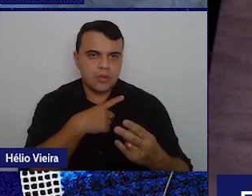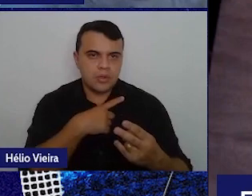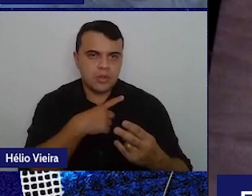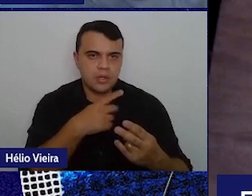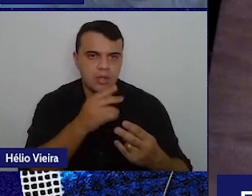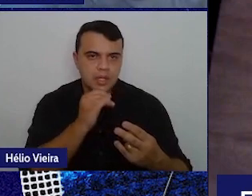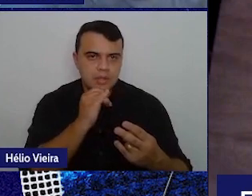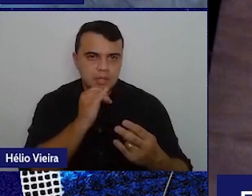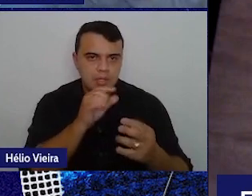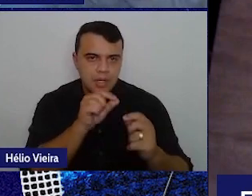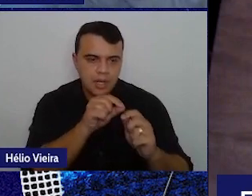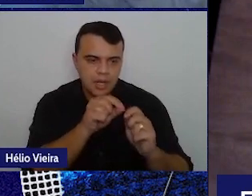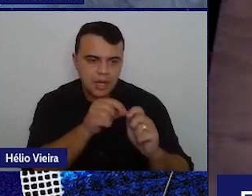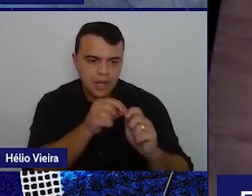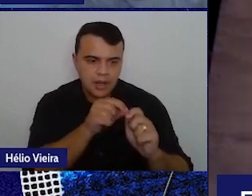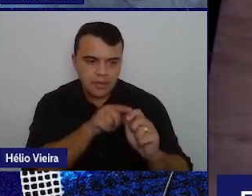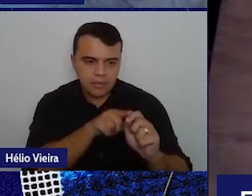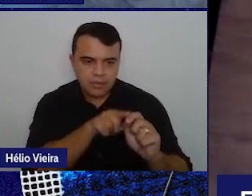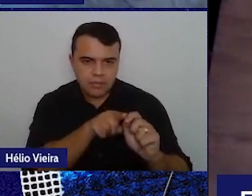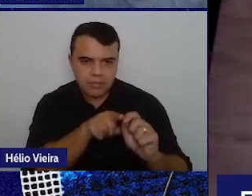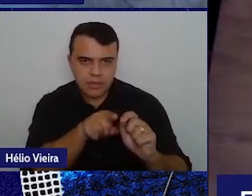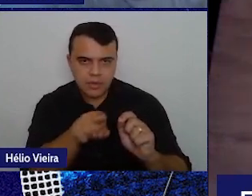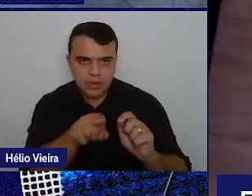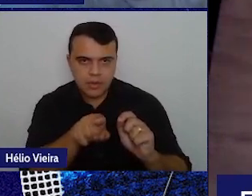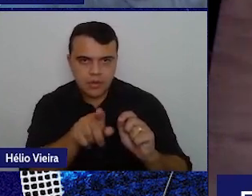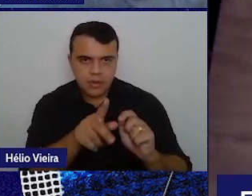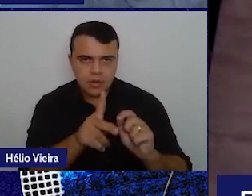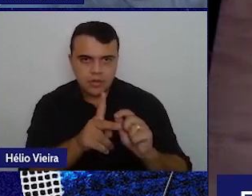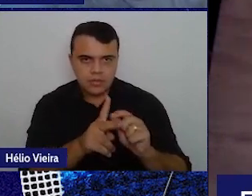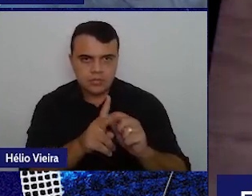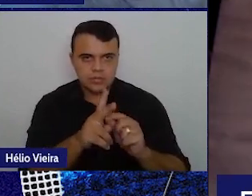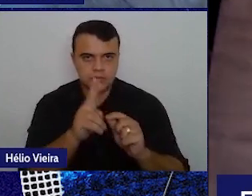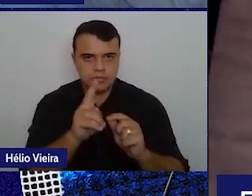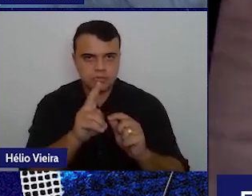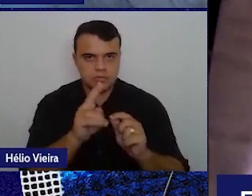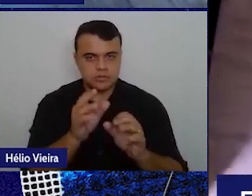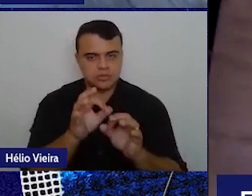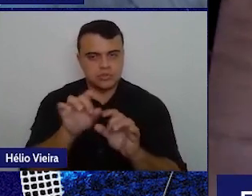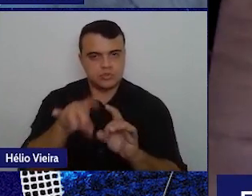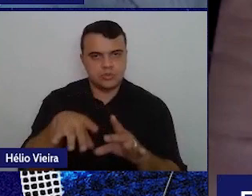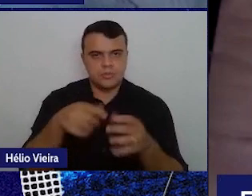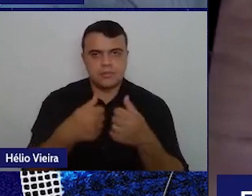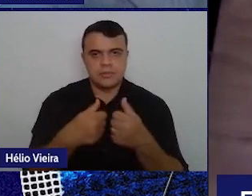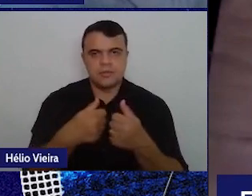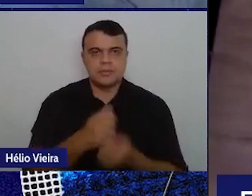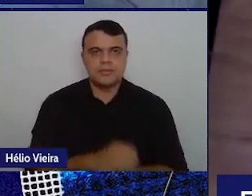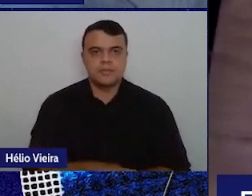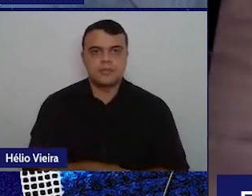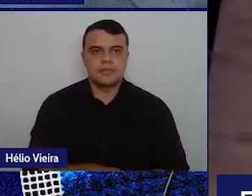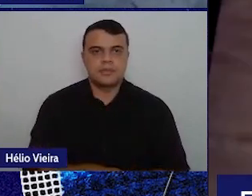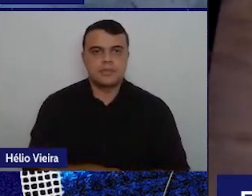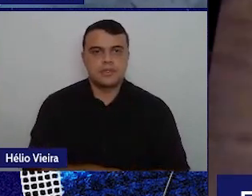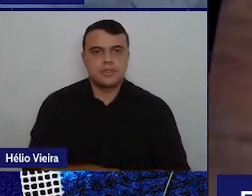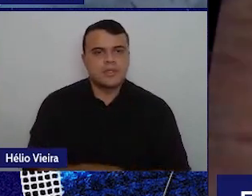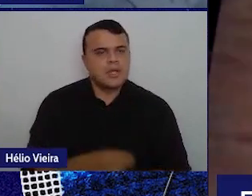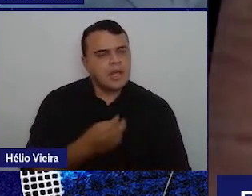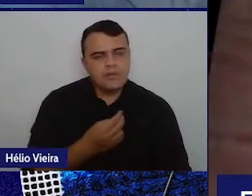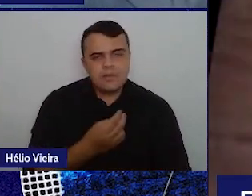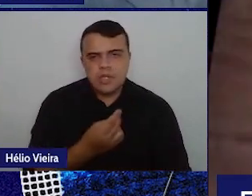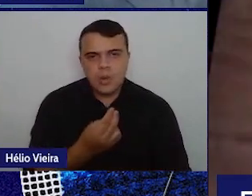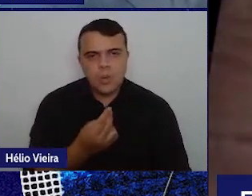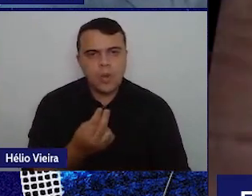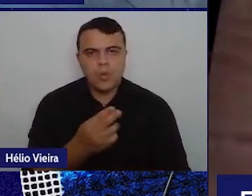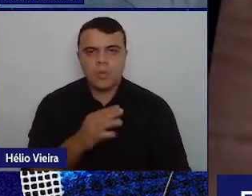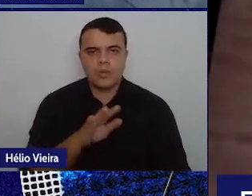na agulha, passar a agulha por dentro e cortar a sobra. Aí vai ser a mesma coisa, fazer